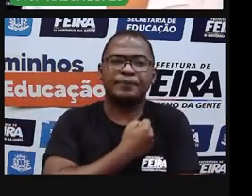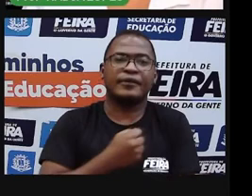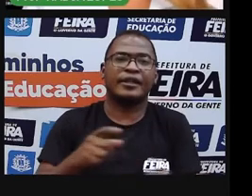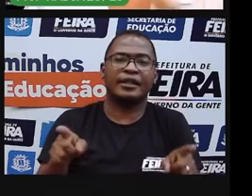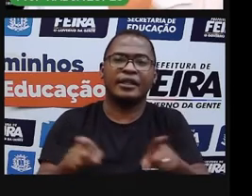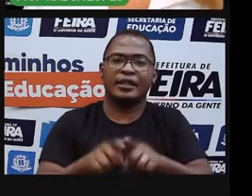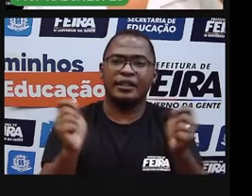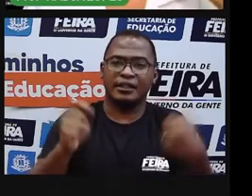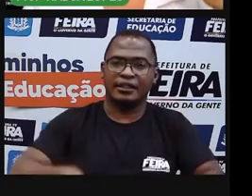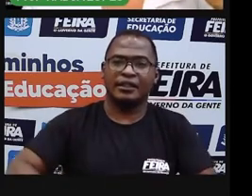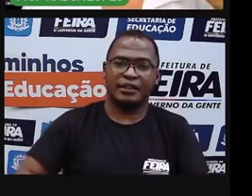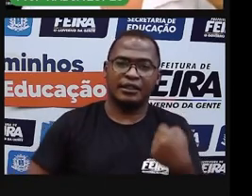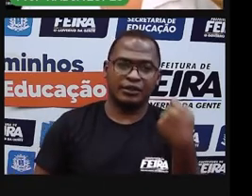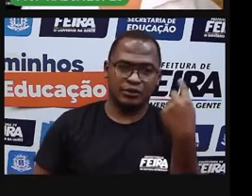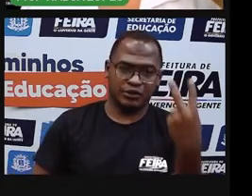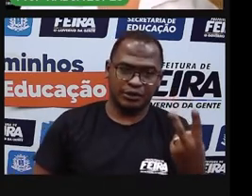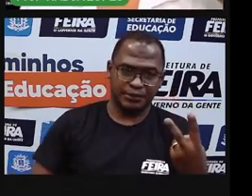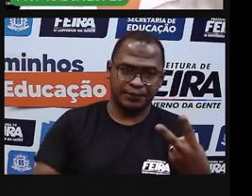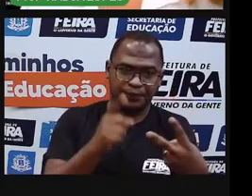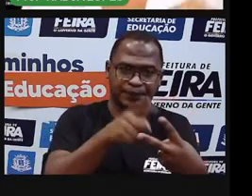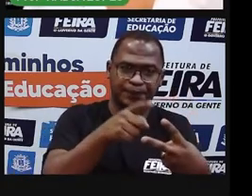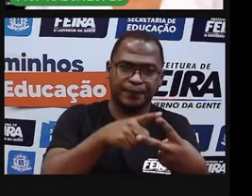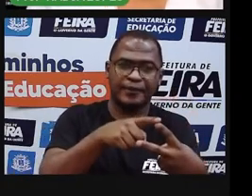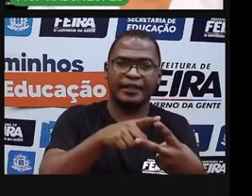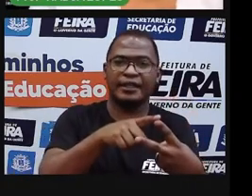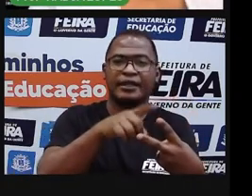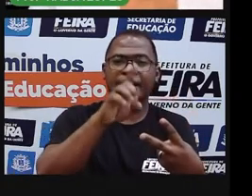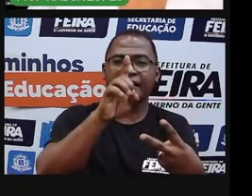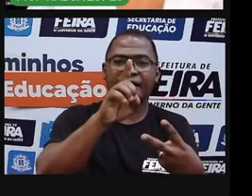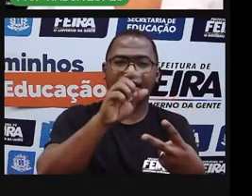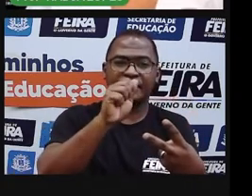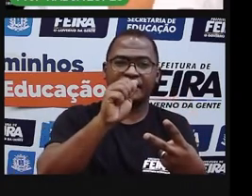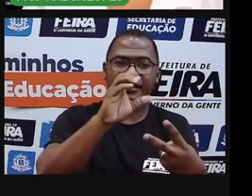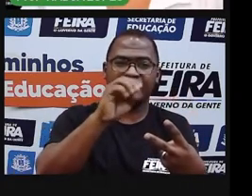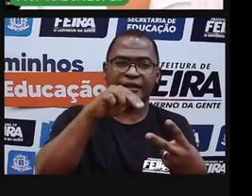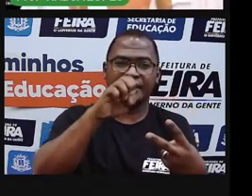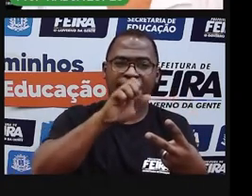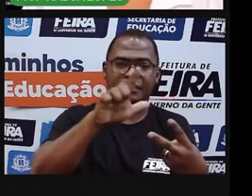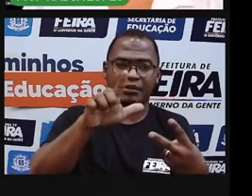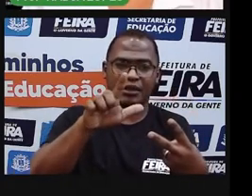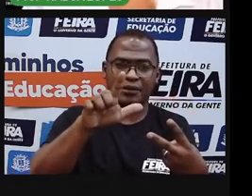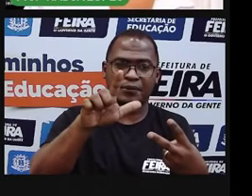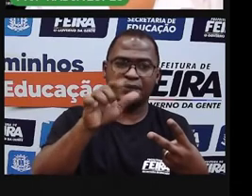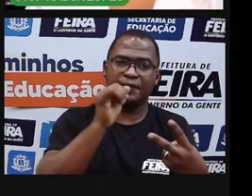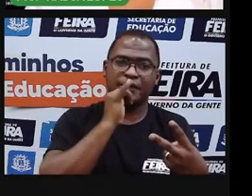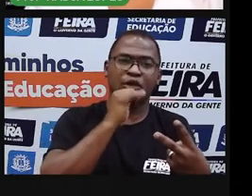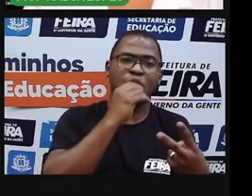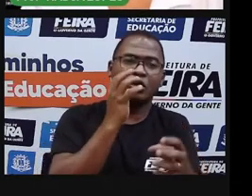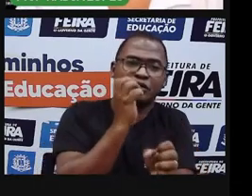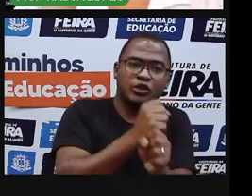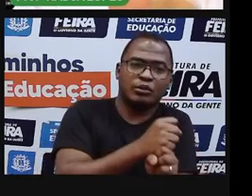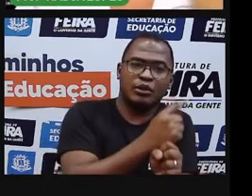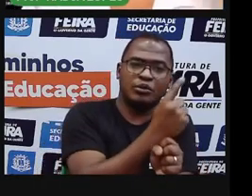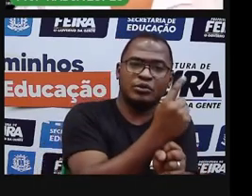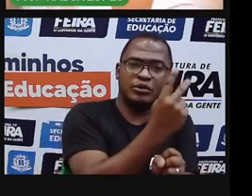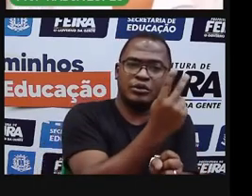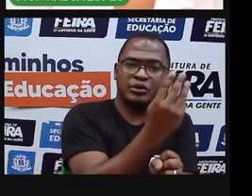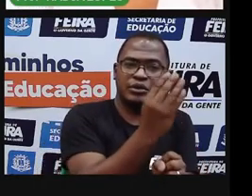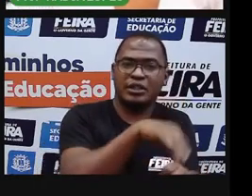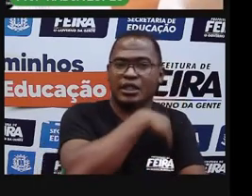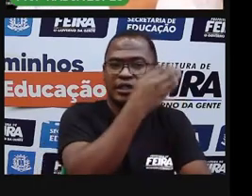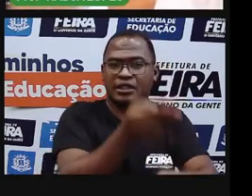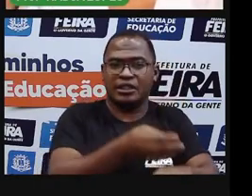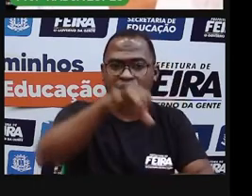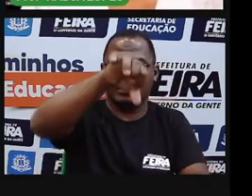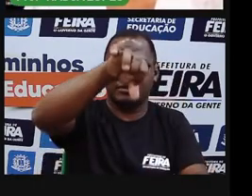10 a gente fala sobre isso né 0 1 2 3 4 5 6 7 8 9 9 símbolos que vão dar